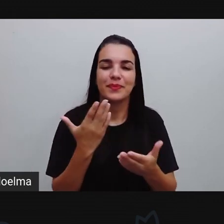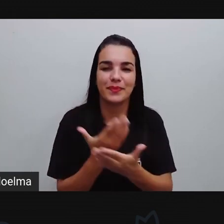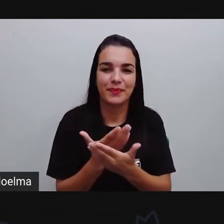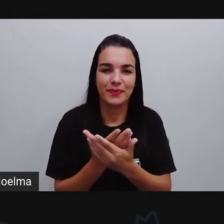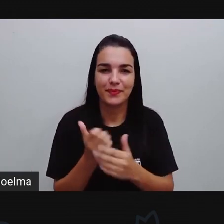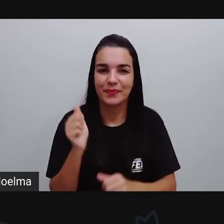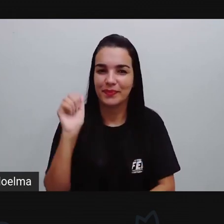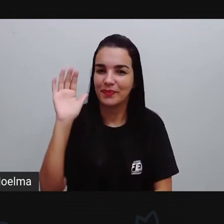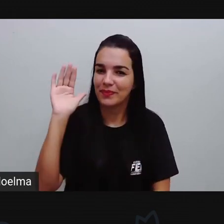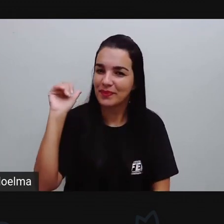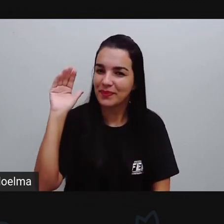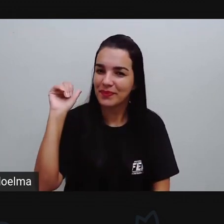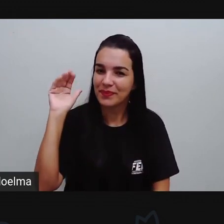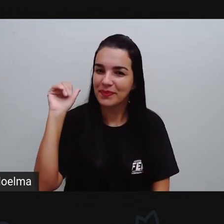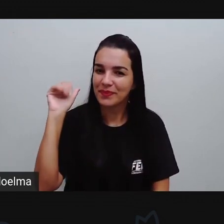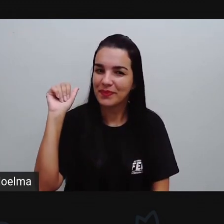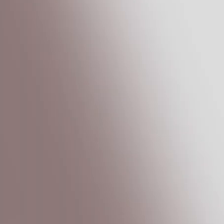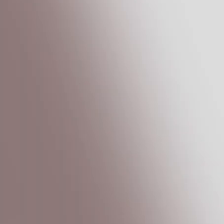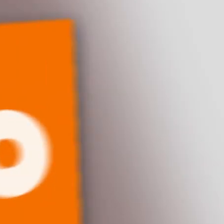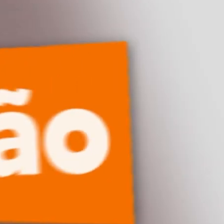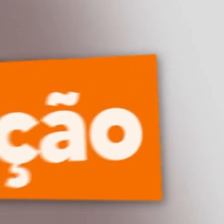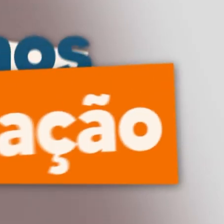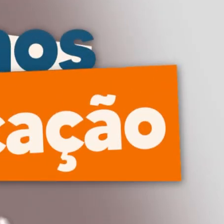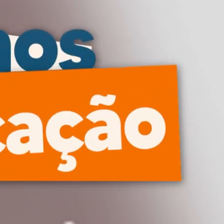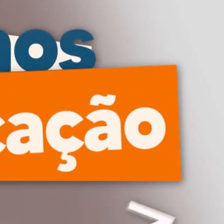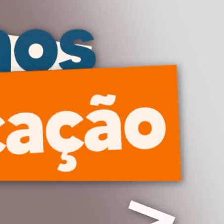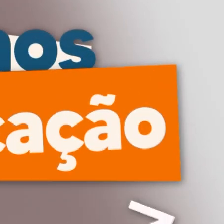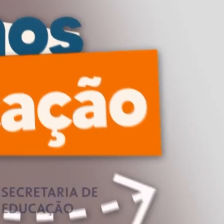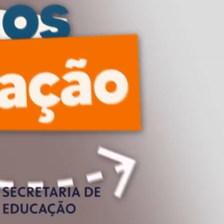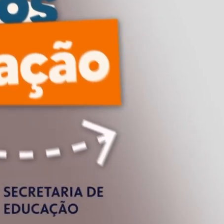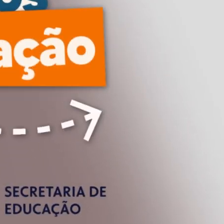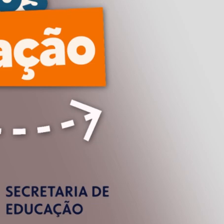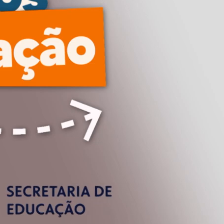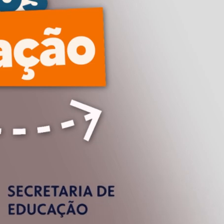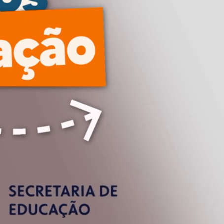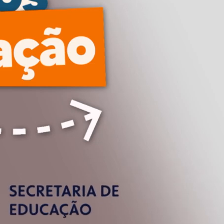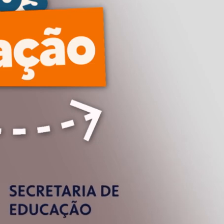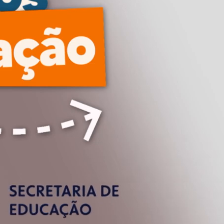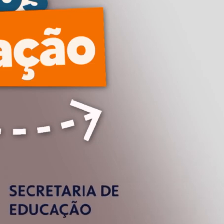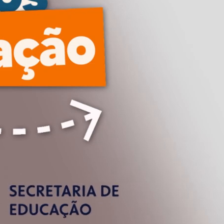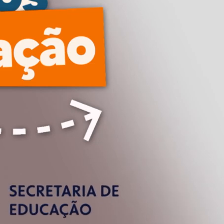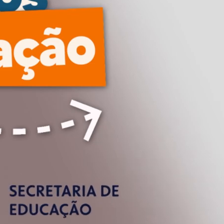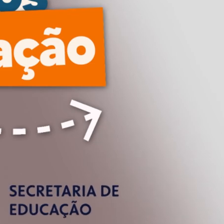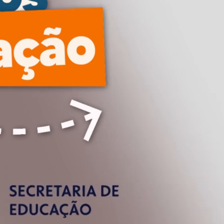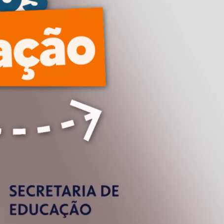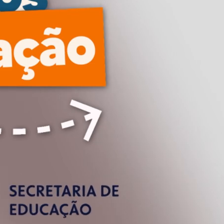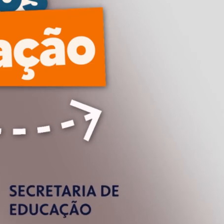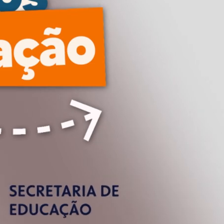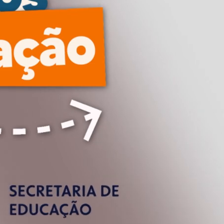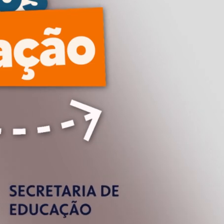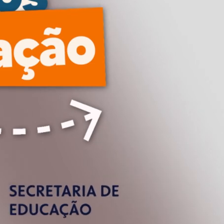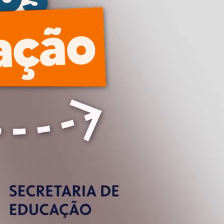aula, certo? Tchau, tchau! Tchau! Tchau! Tchau! Tchau!